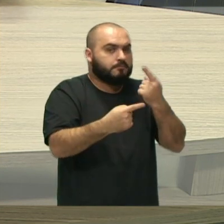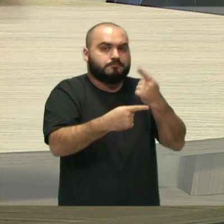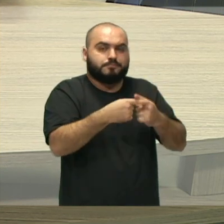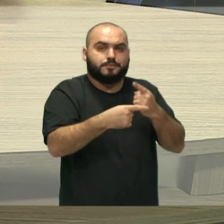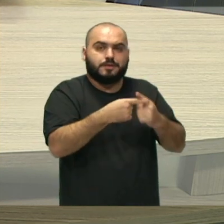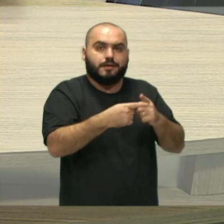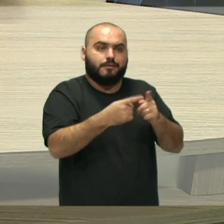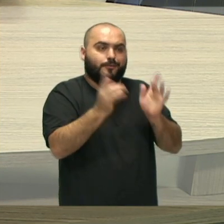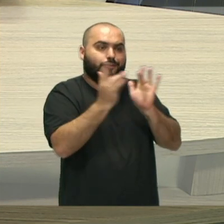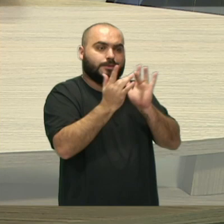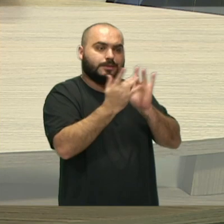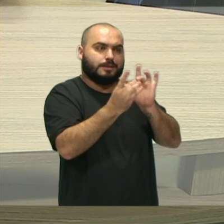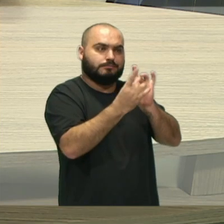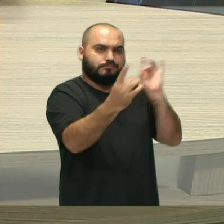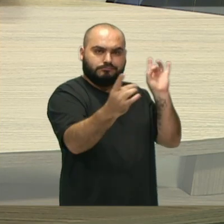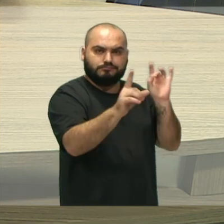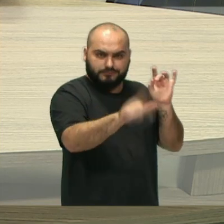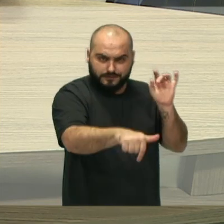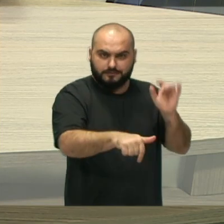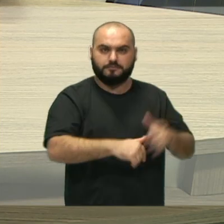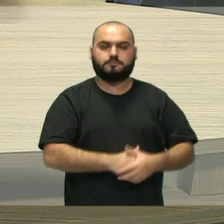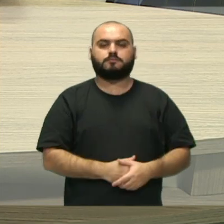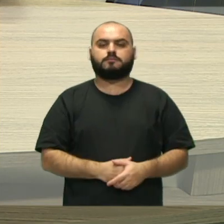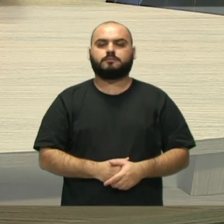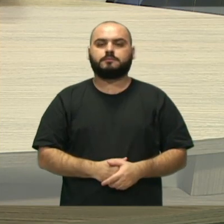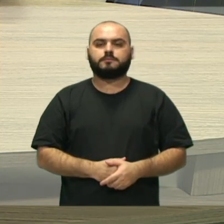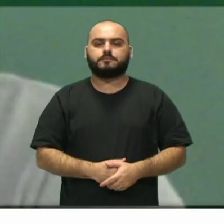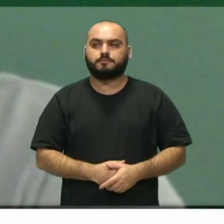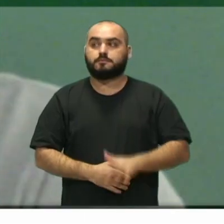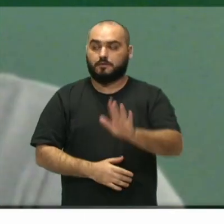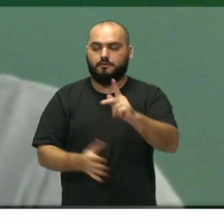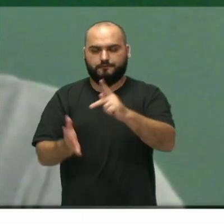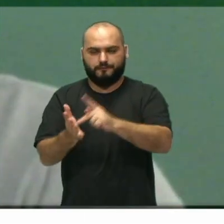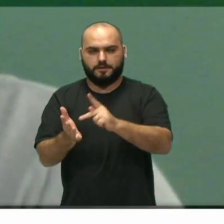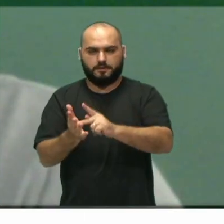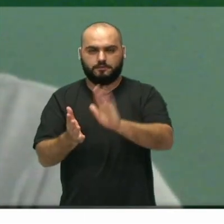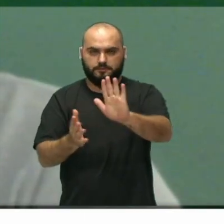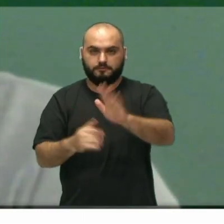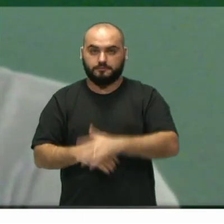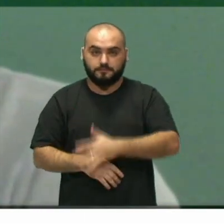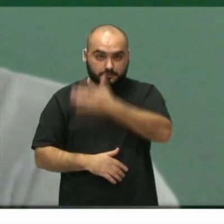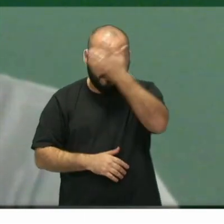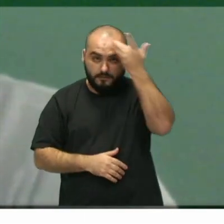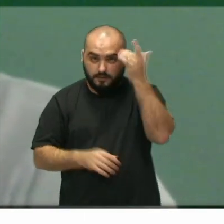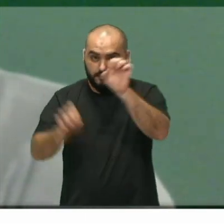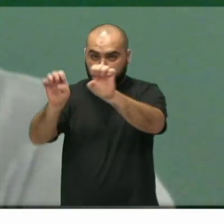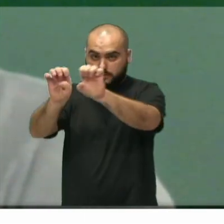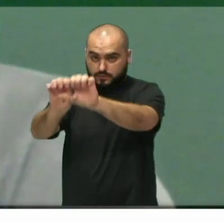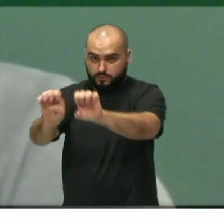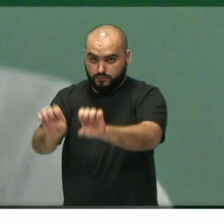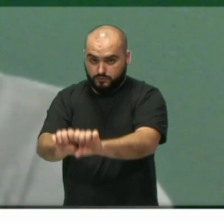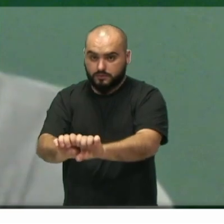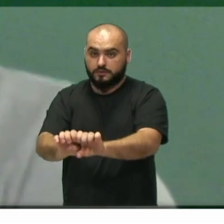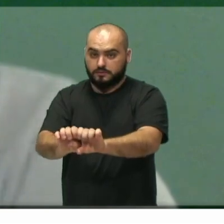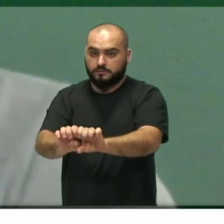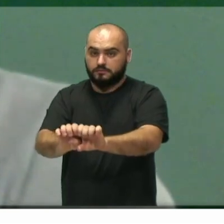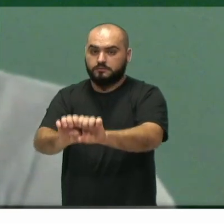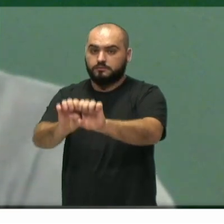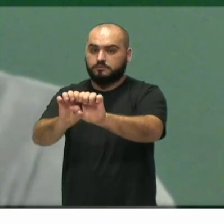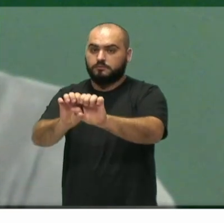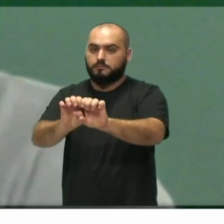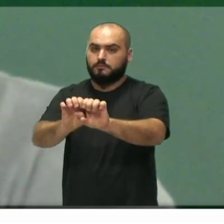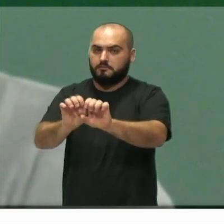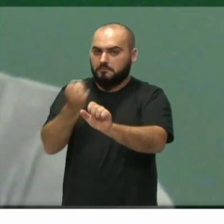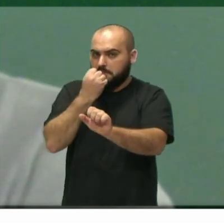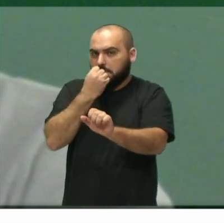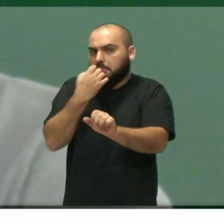não ser assim. Na verdade, o que a gente sabe? Assim, quem já tinha uma estrutura emocional mais ou